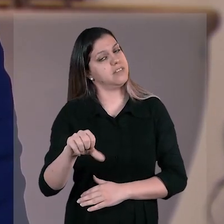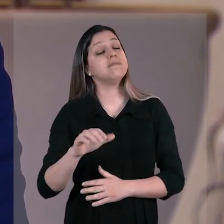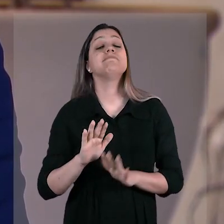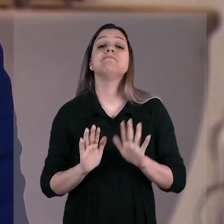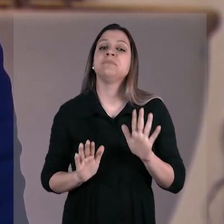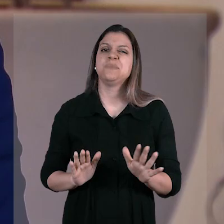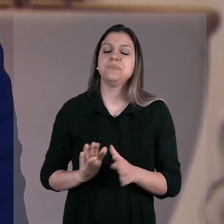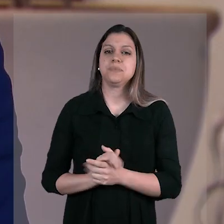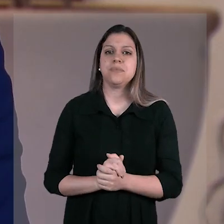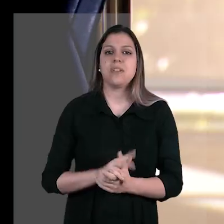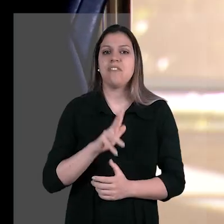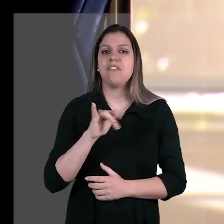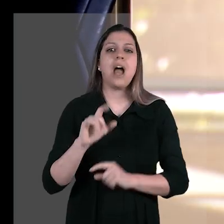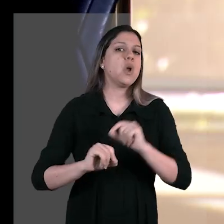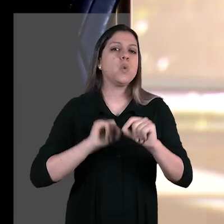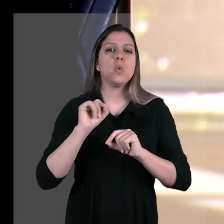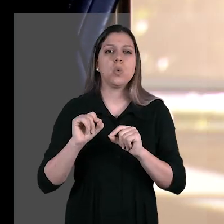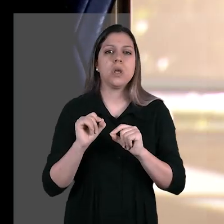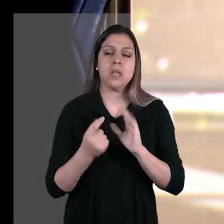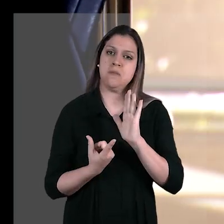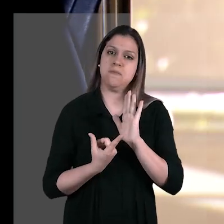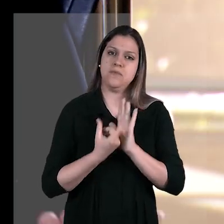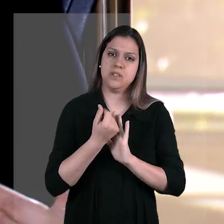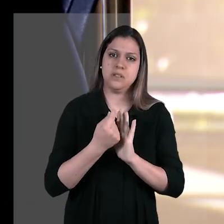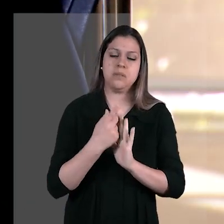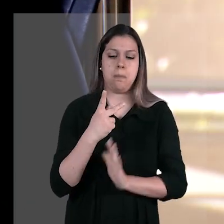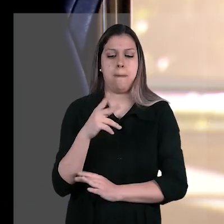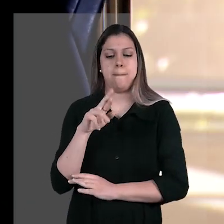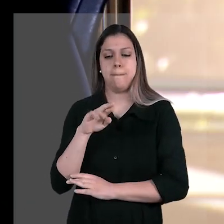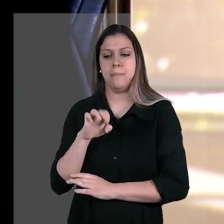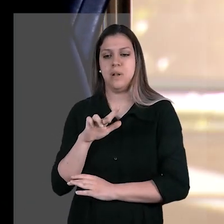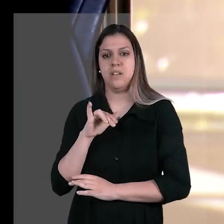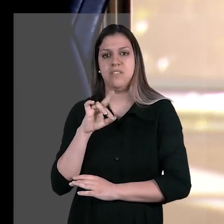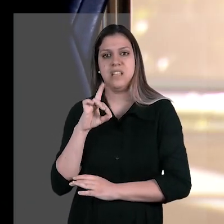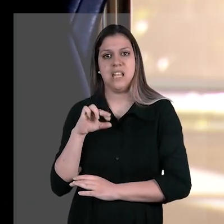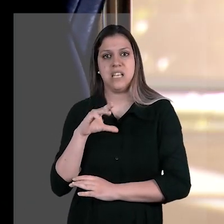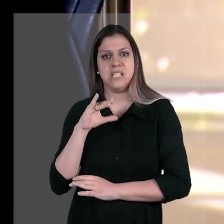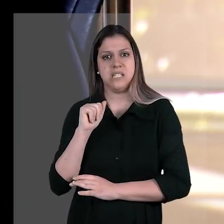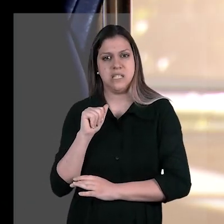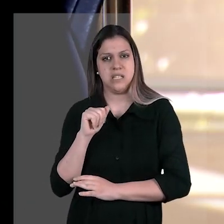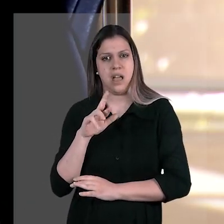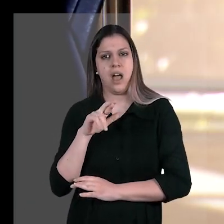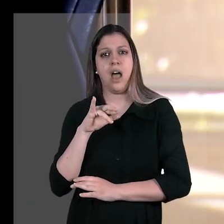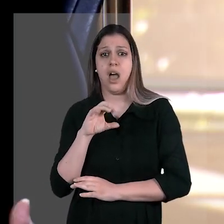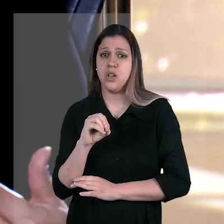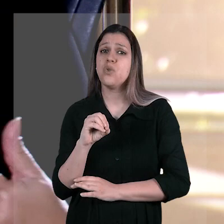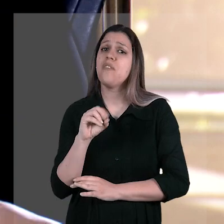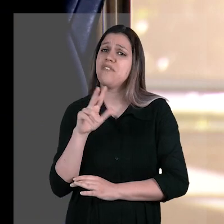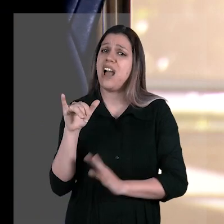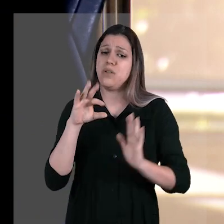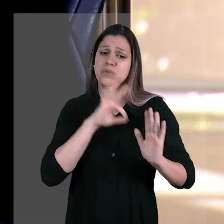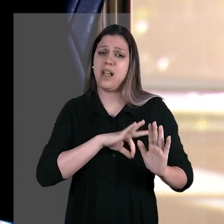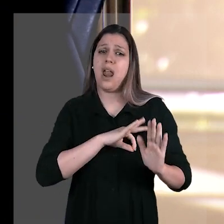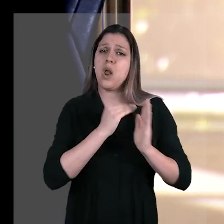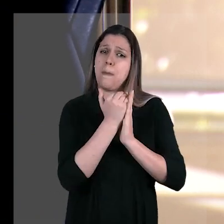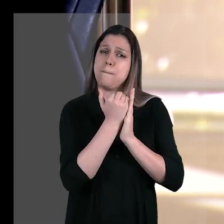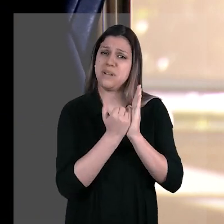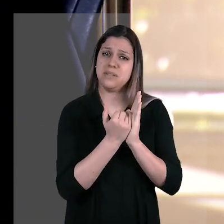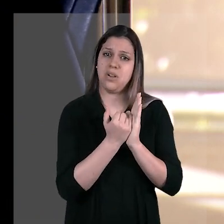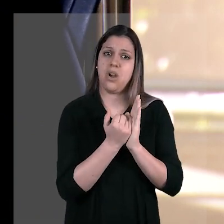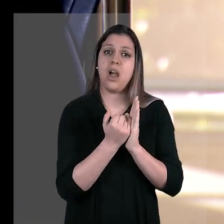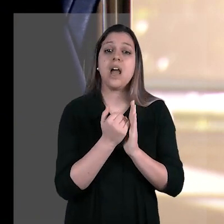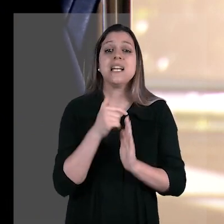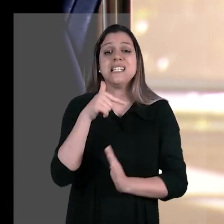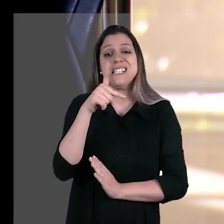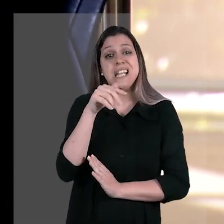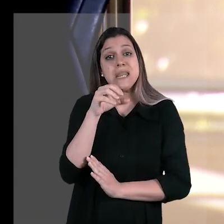vai incidir o fator previdenciário no benefício dela. Então, ela vai ganhar menos, ou seja, ela vai